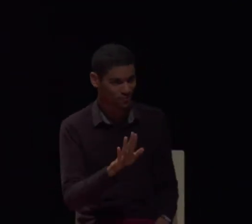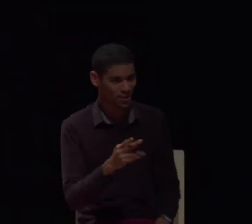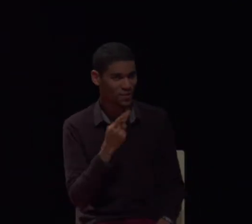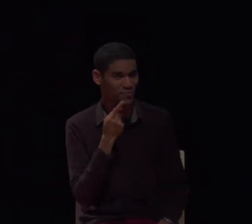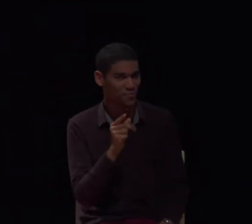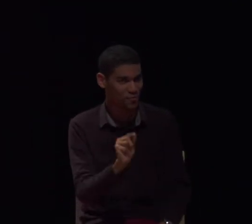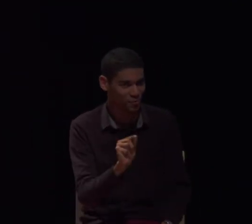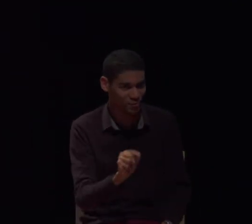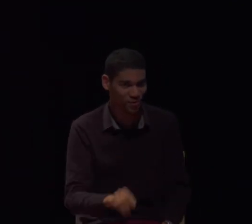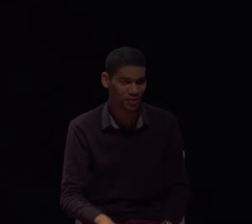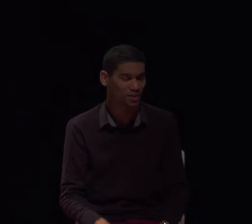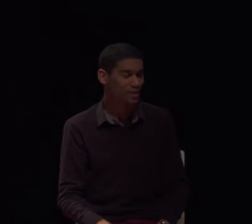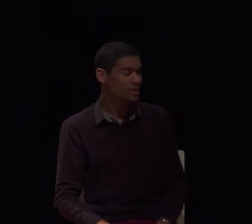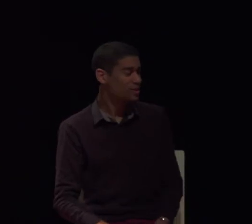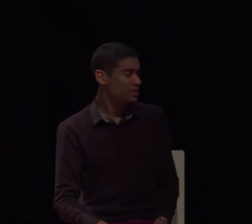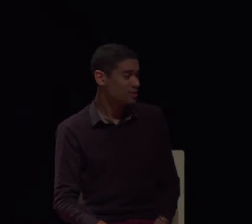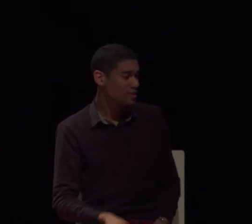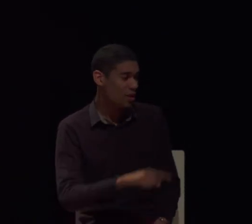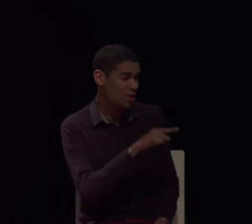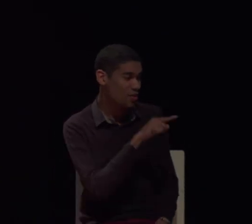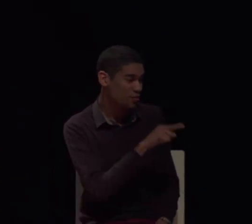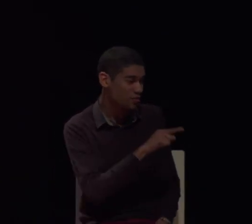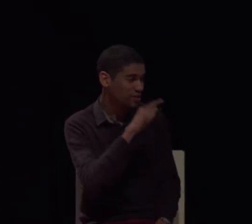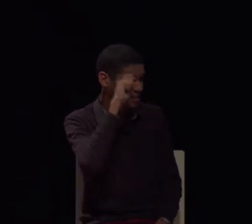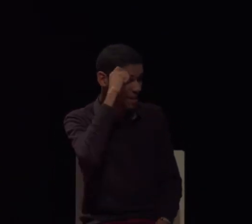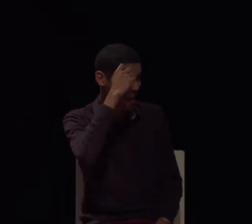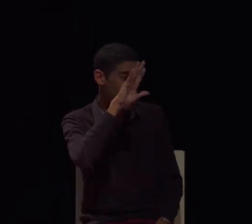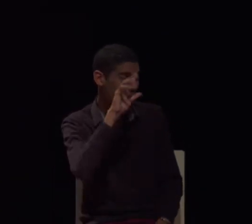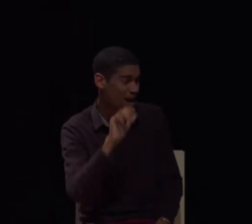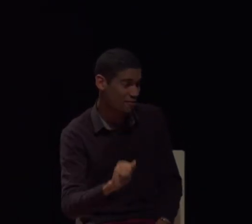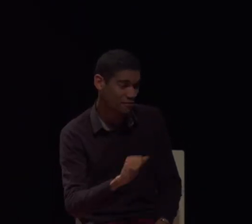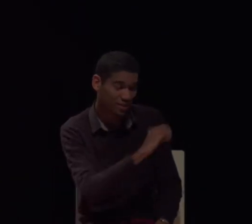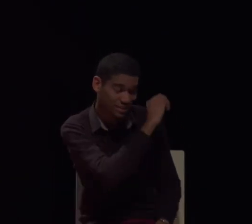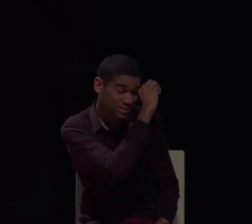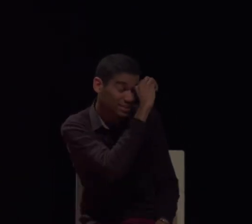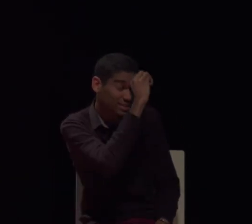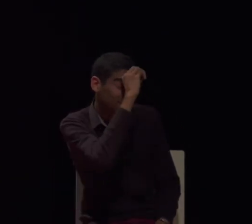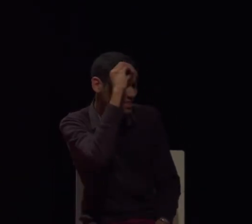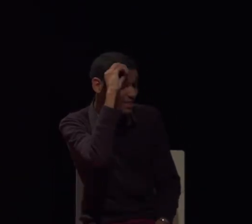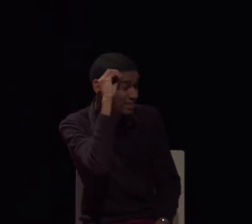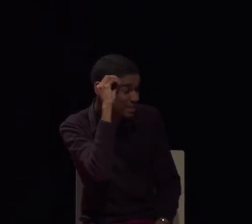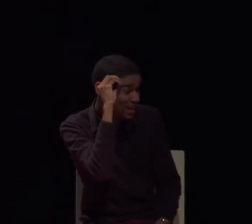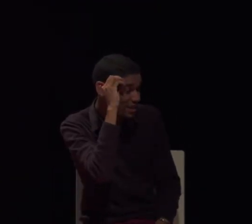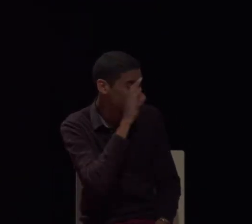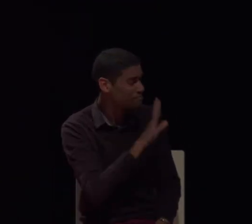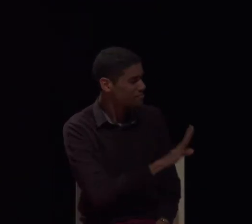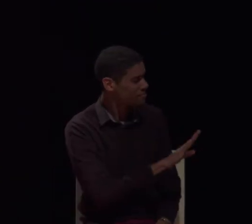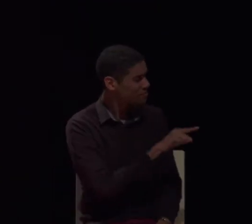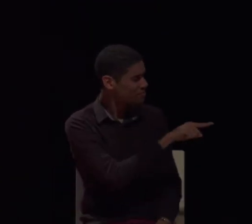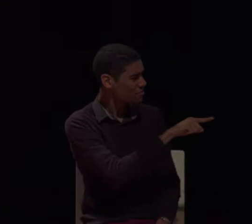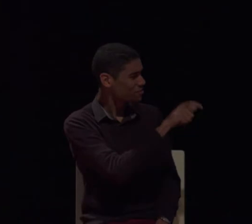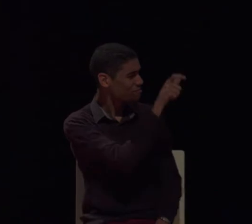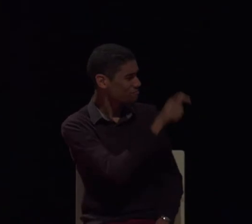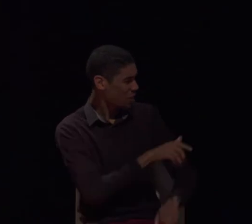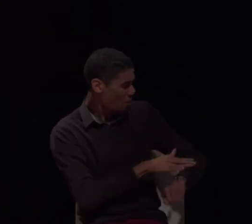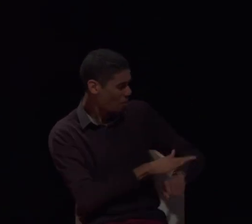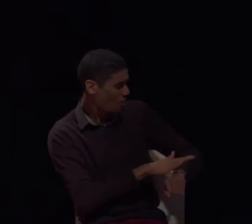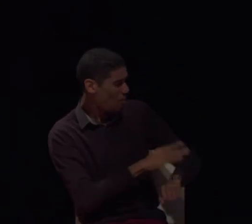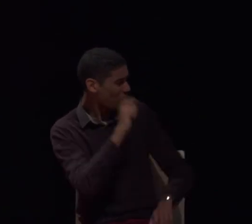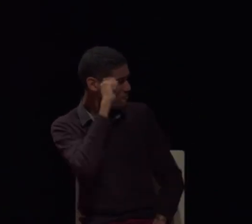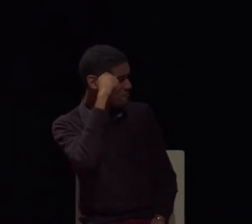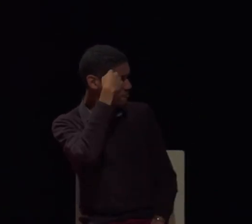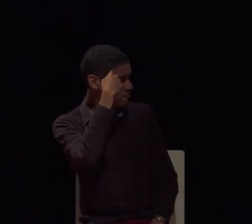porque você não sabe nada da áfrica mas você é preta e as